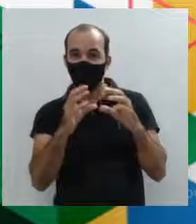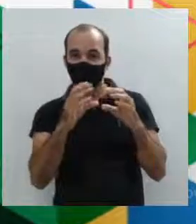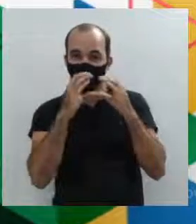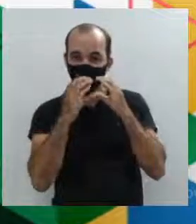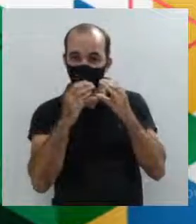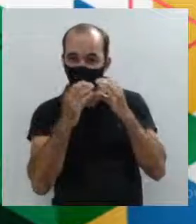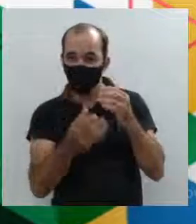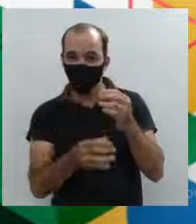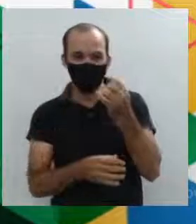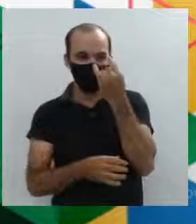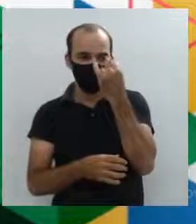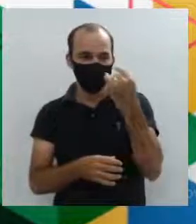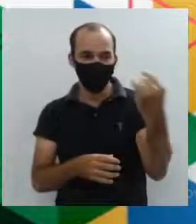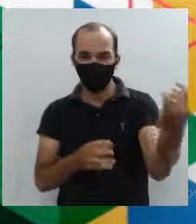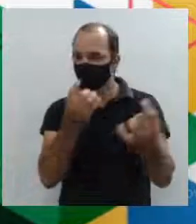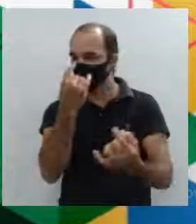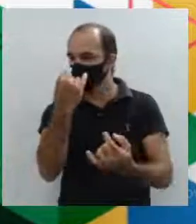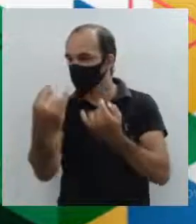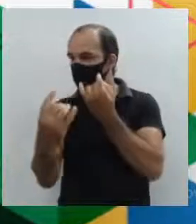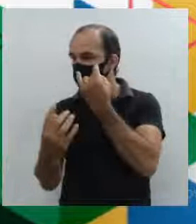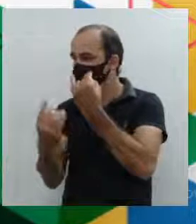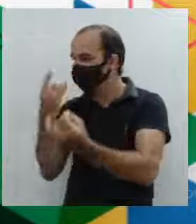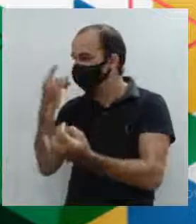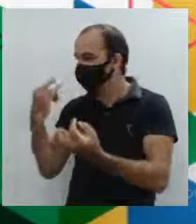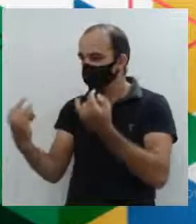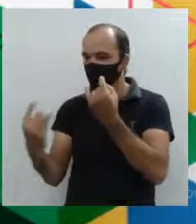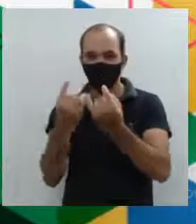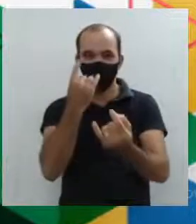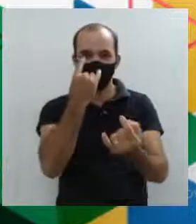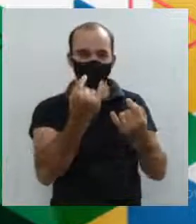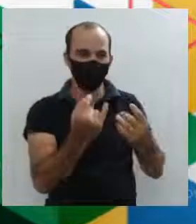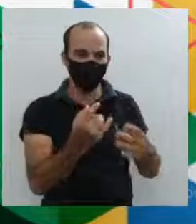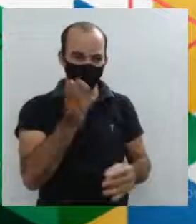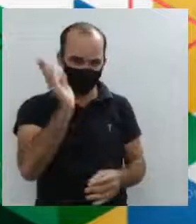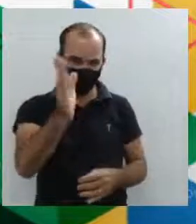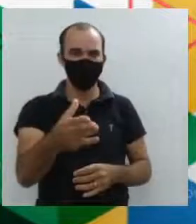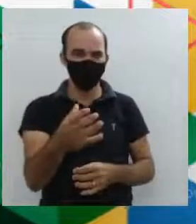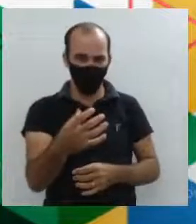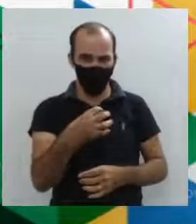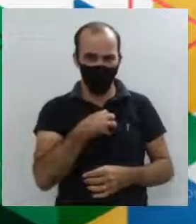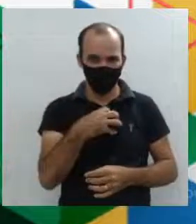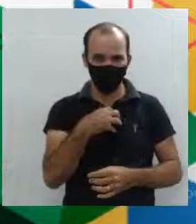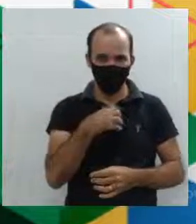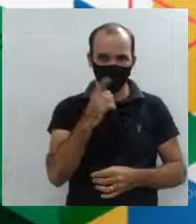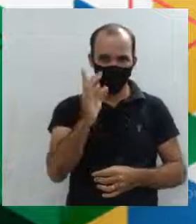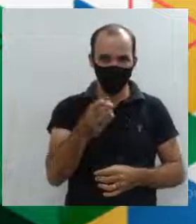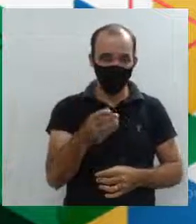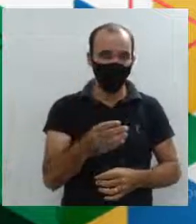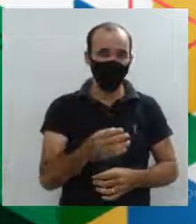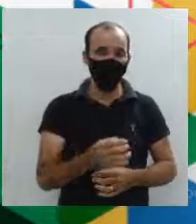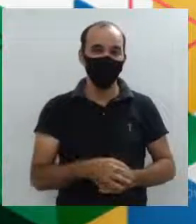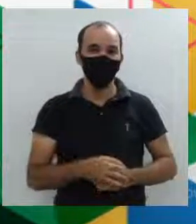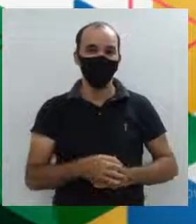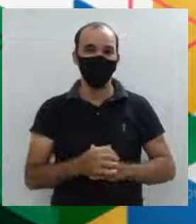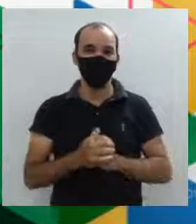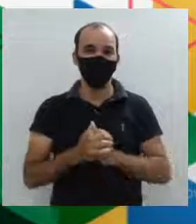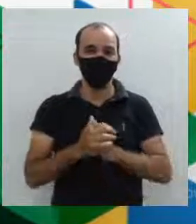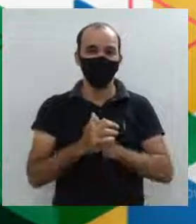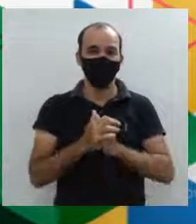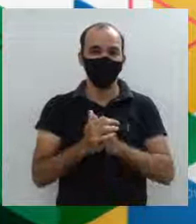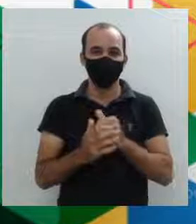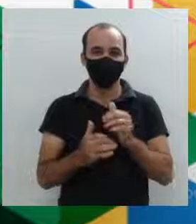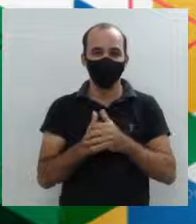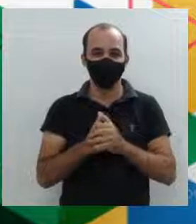aqui de hambúrguer. E eu tô com fome, viu? A gente, o hambúrguer, falou em tudo agora aqui. A barriga chega, roncou aqui, né? Não sei a sua